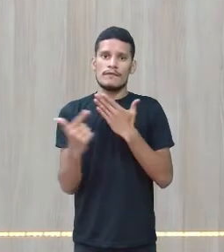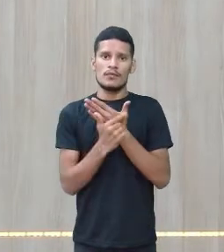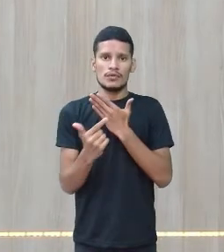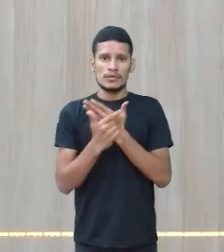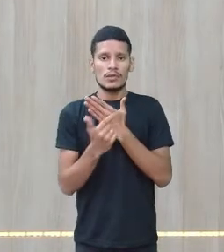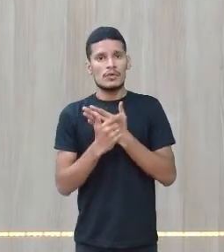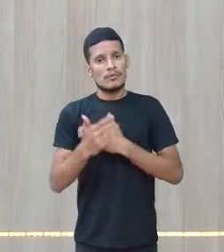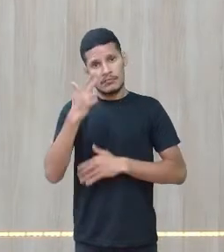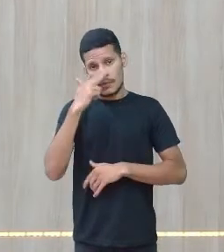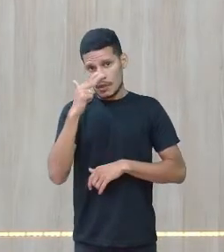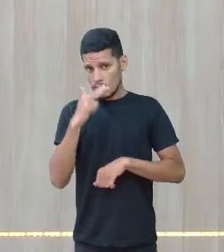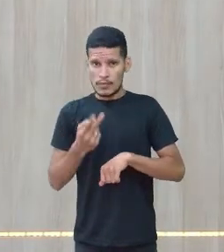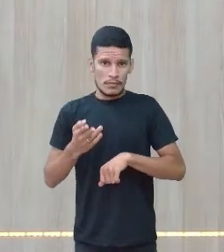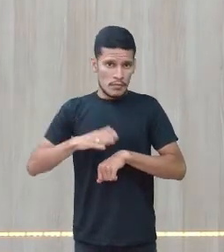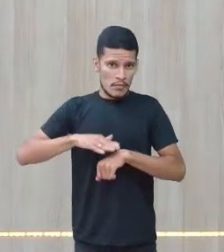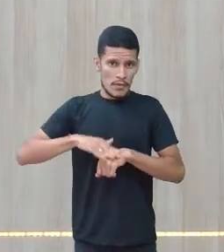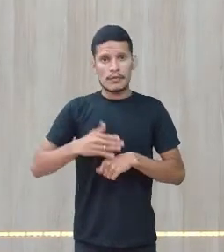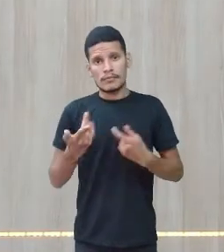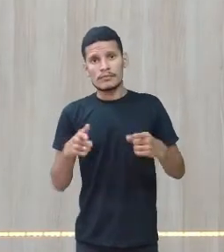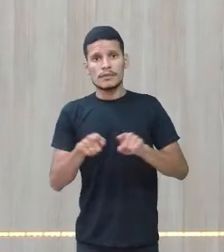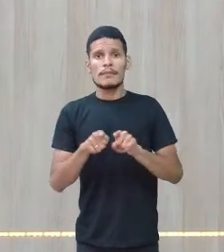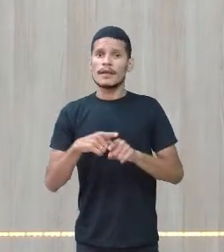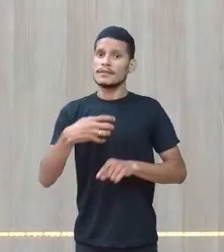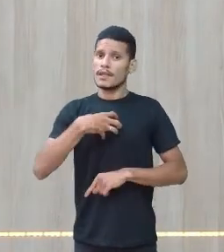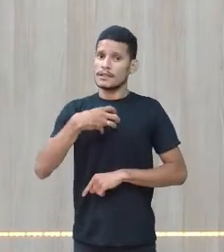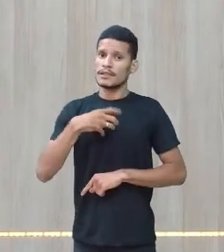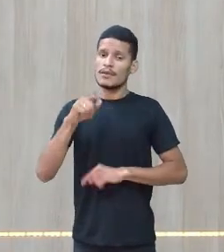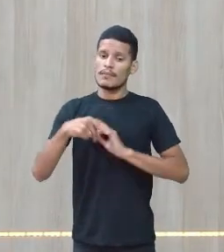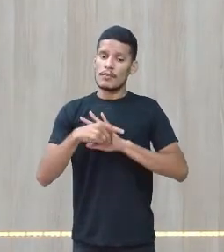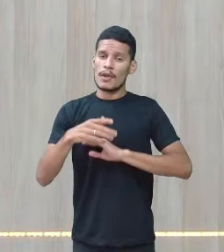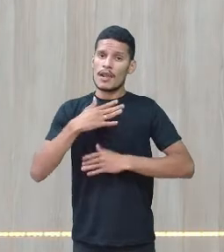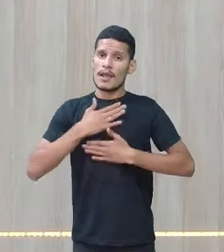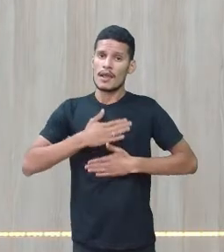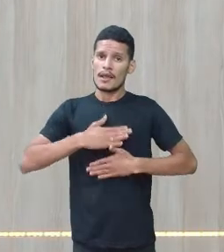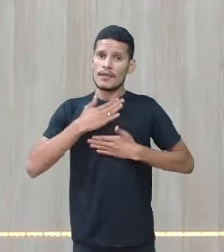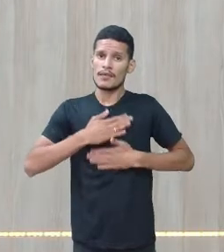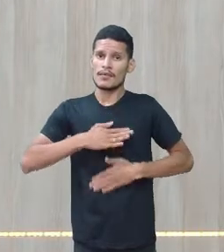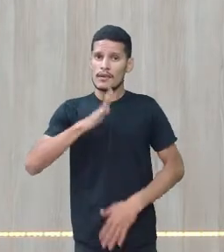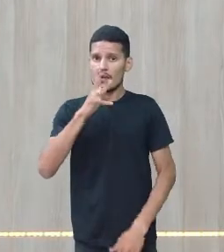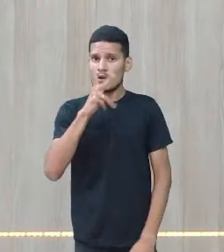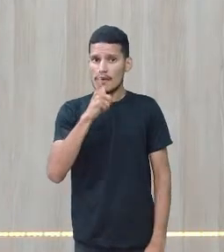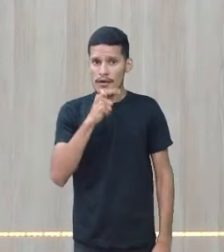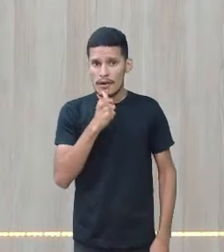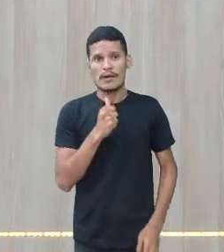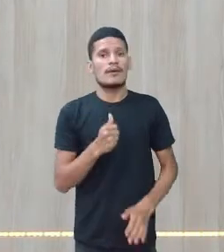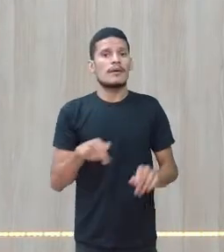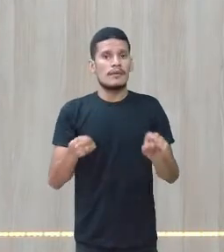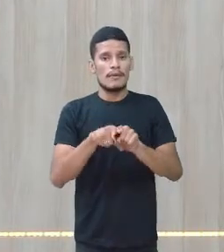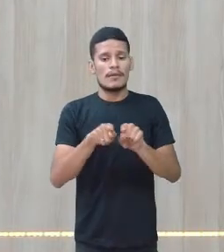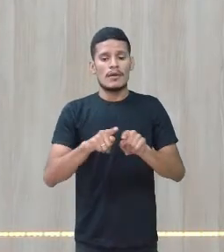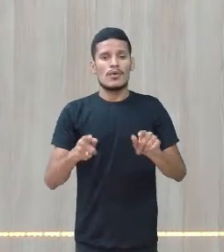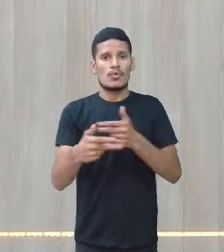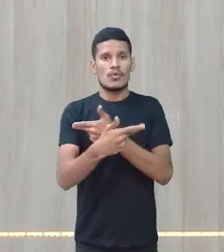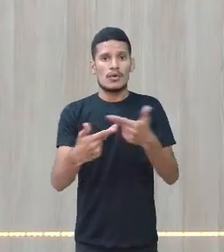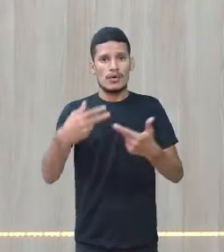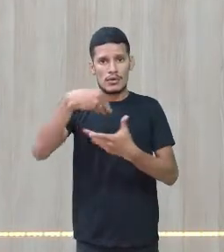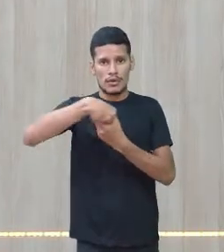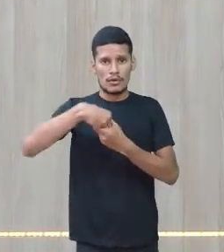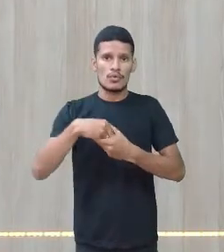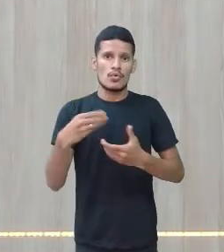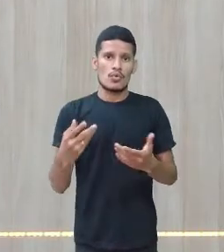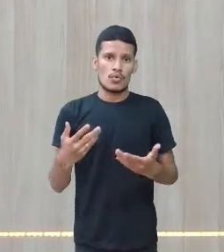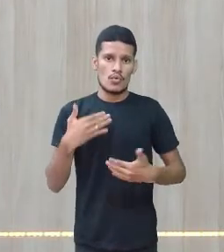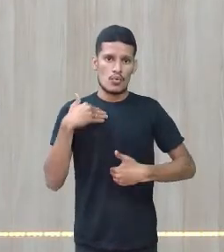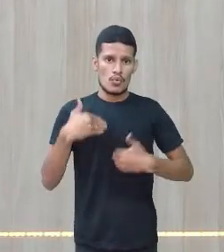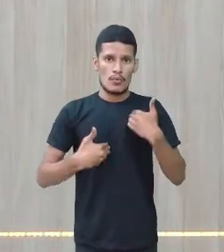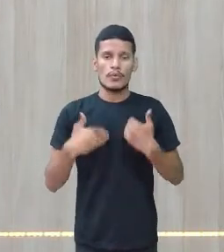mesmo tempo, e aquele sensitivo que seriam mais lentos, são as coisas que acontecem, né, mais específicas dentro do nosso corpo. E